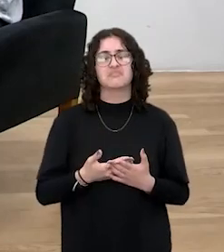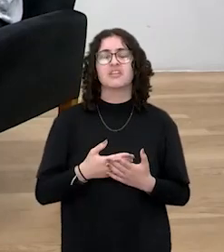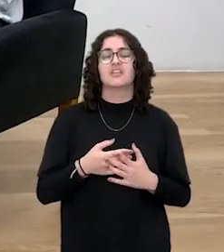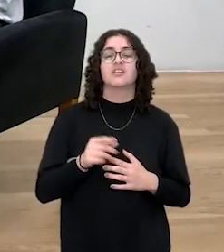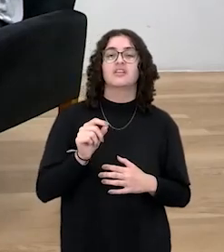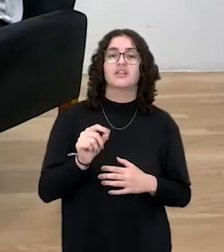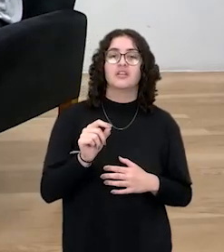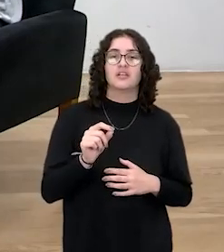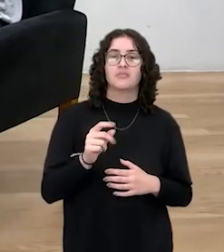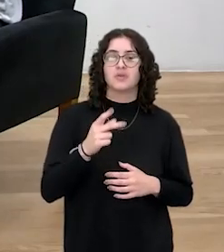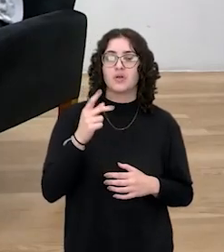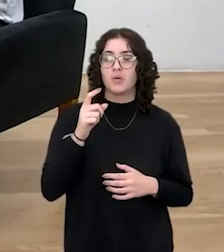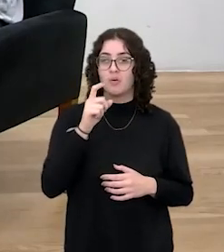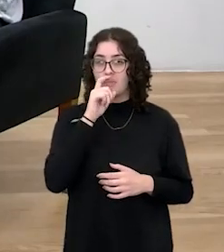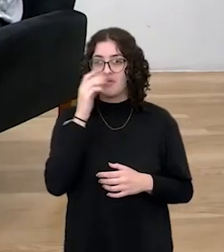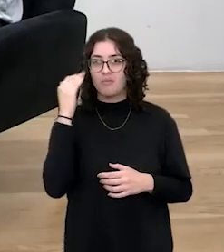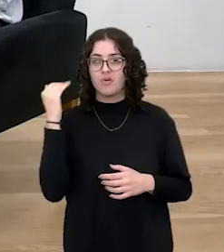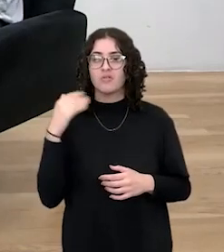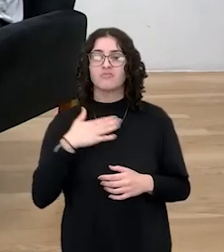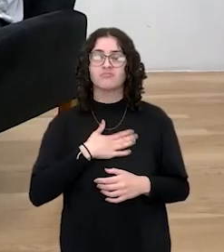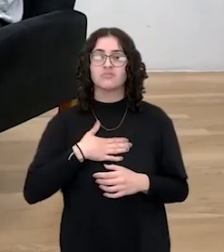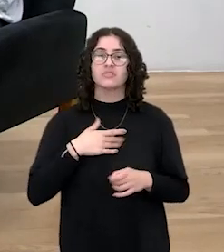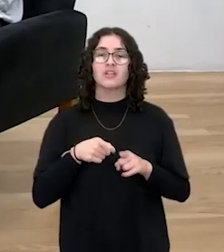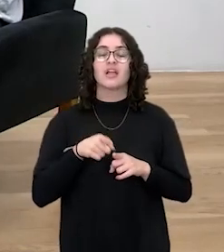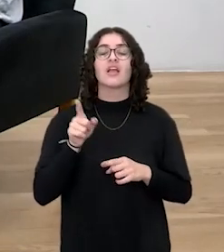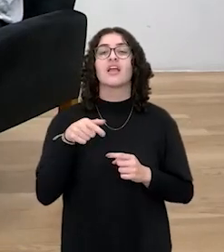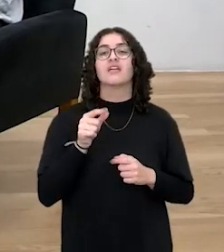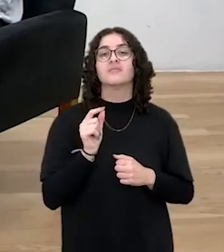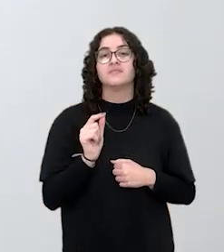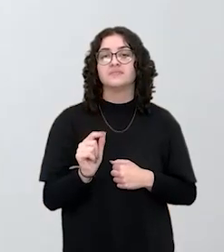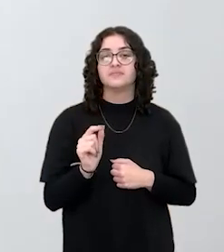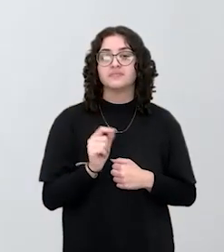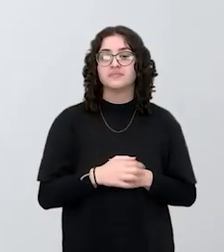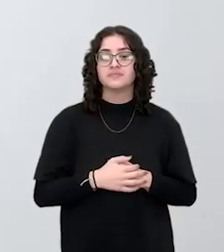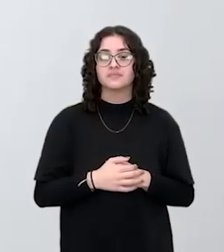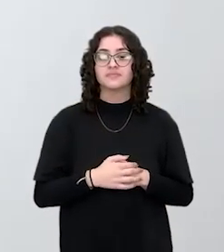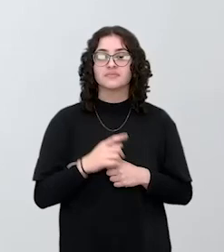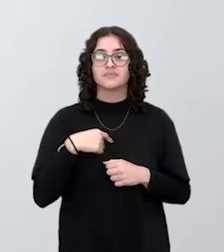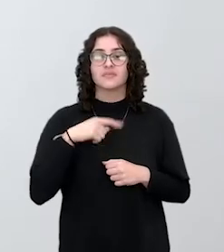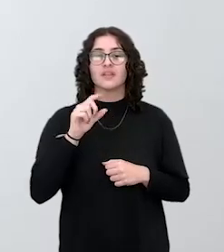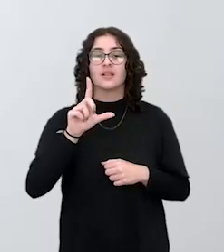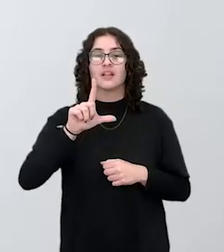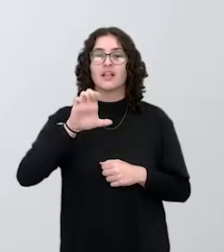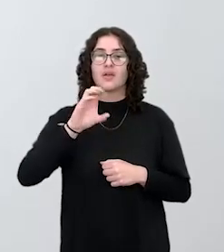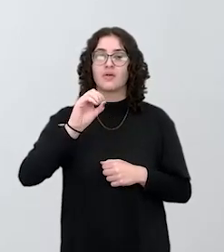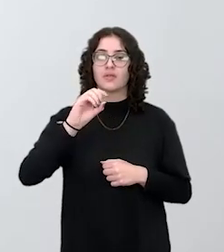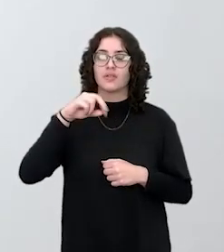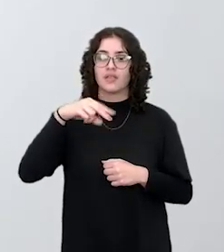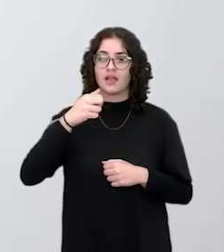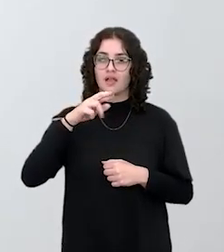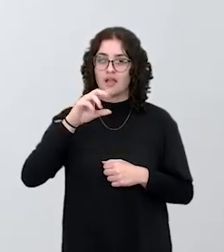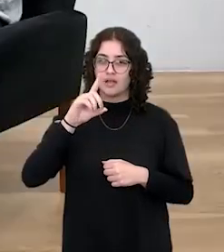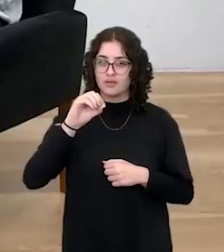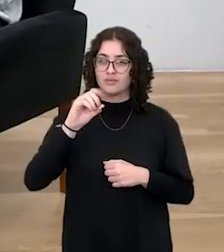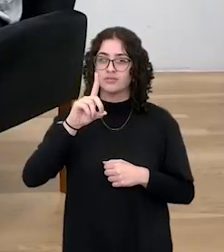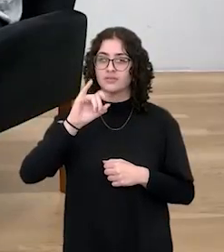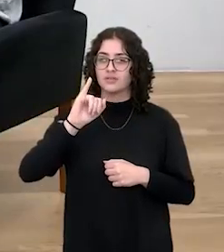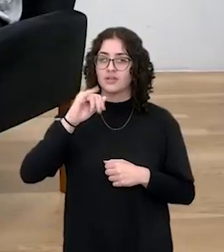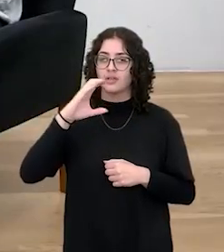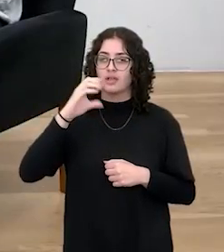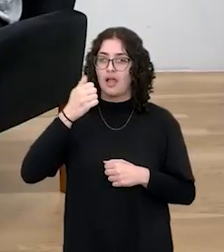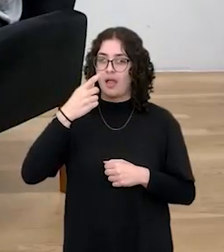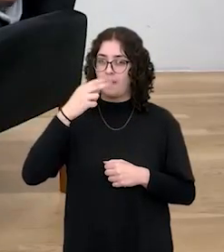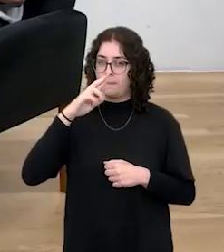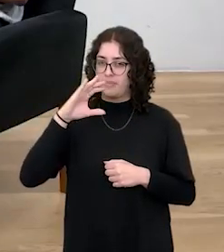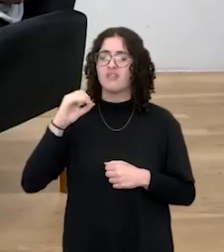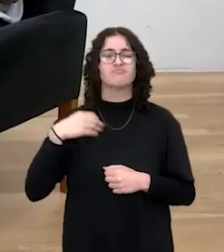eu gostei de ter merecido o Oscar, acho que é meio clichê, mas eu gosto muito da atuação do Leonardo DiCaprio. Leonardo DiCaprio? É. Não, eu